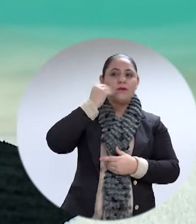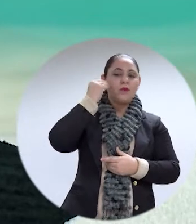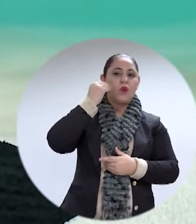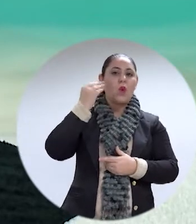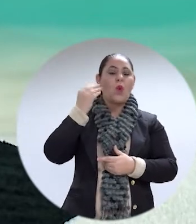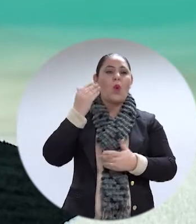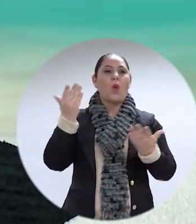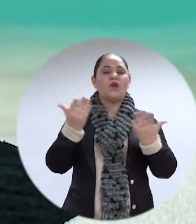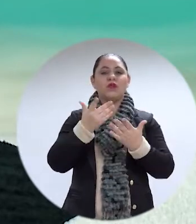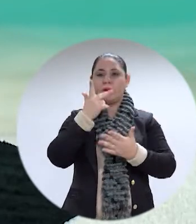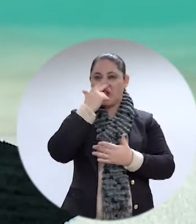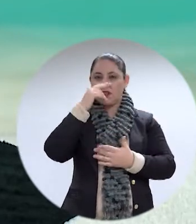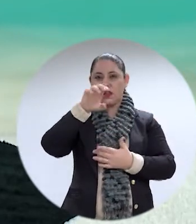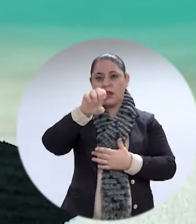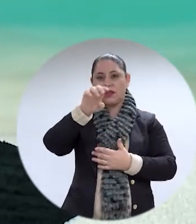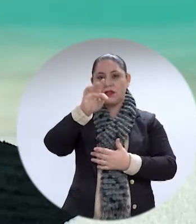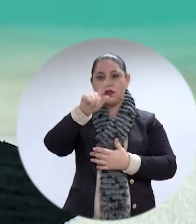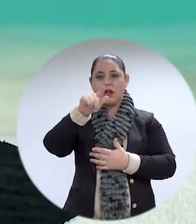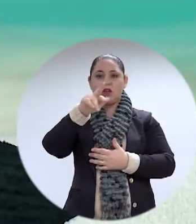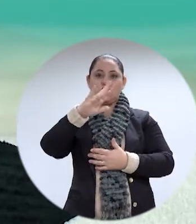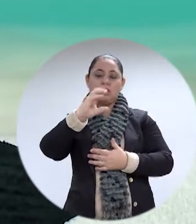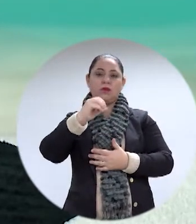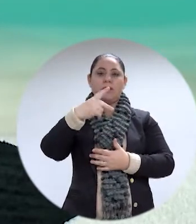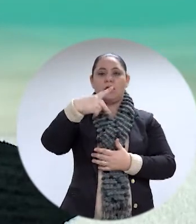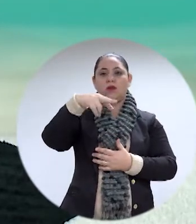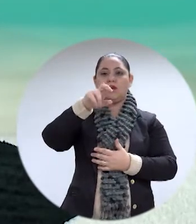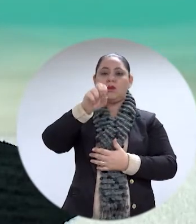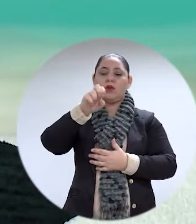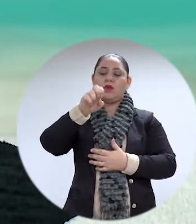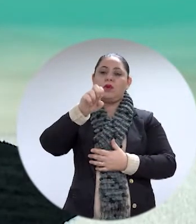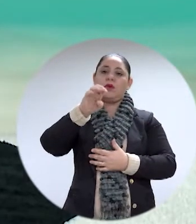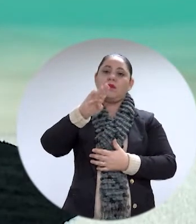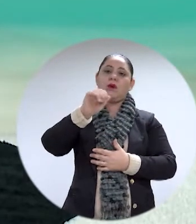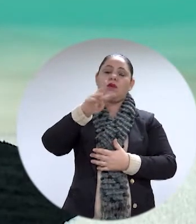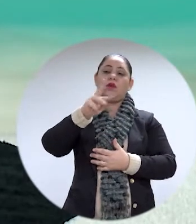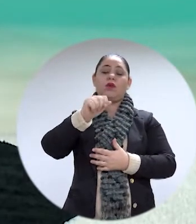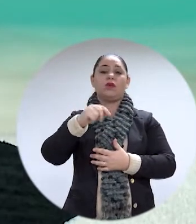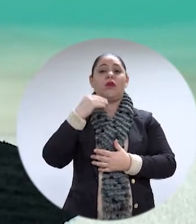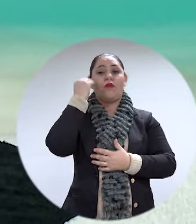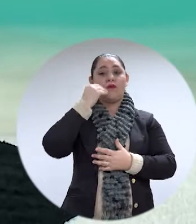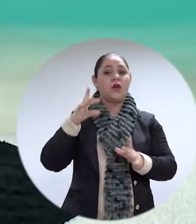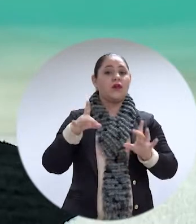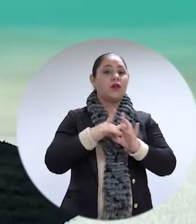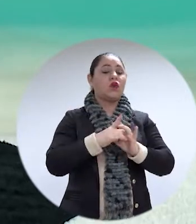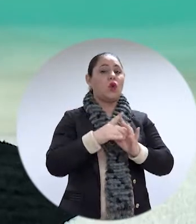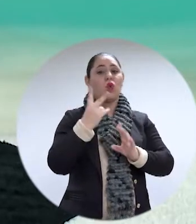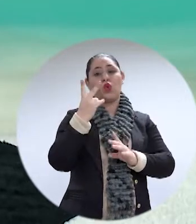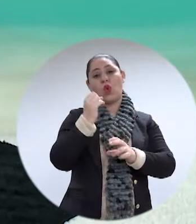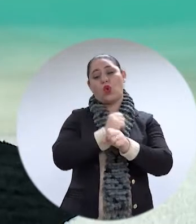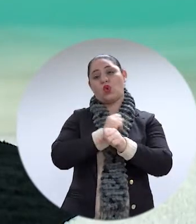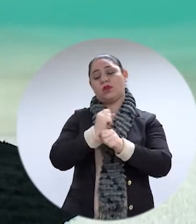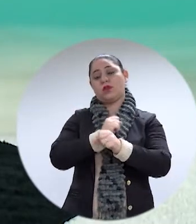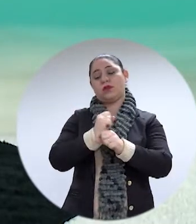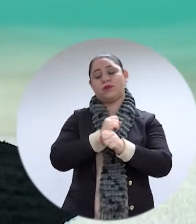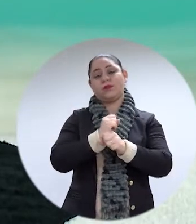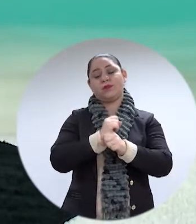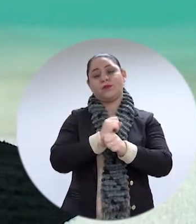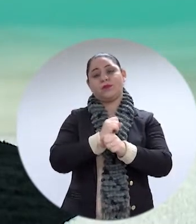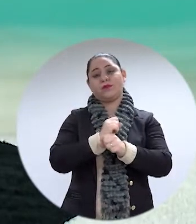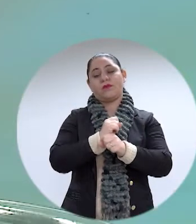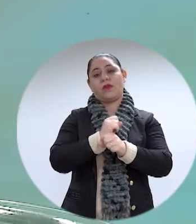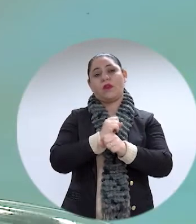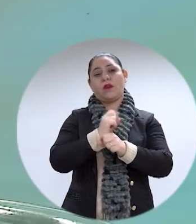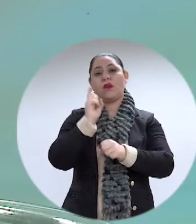tem do estágio probatório hoje. Muito parecido com o estágio probatório. Na carreira típica de Estado, o vínculo de experiência será por 2